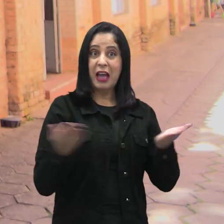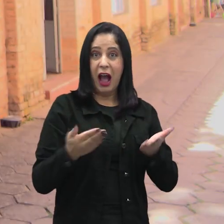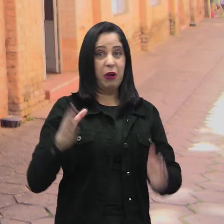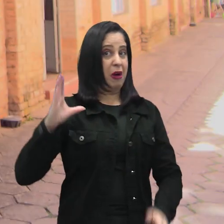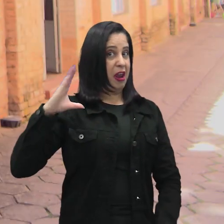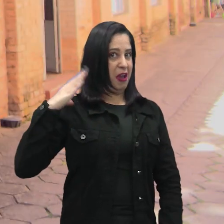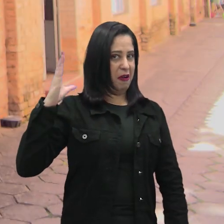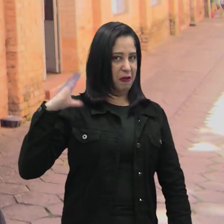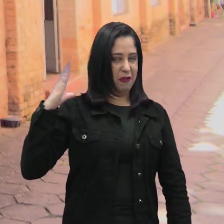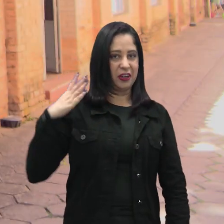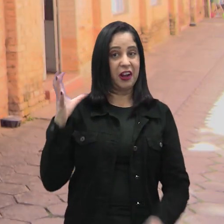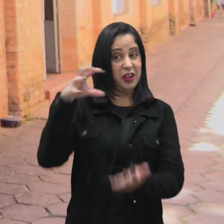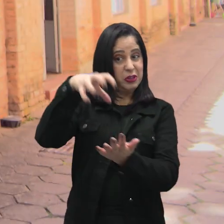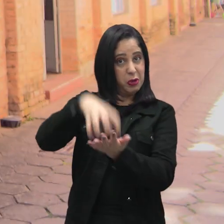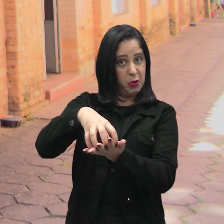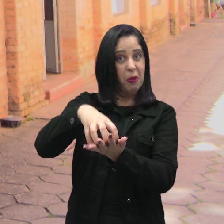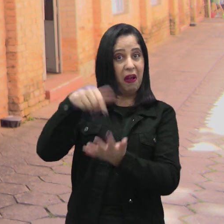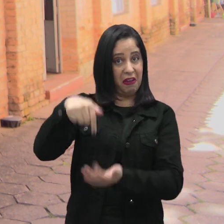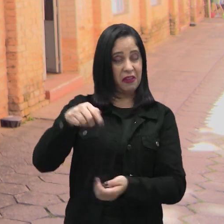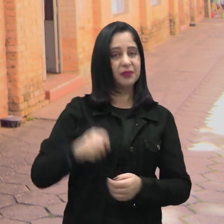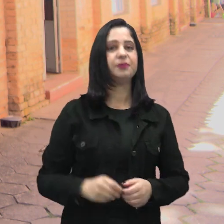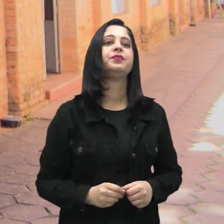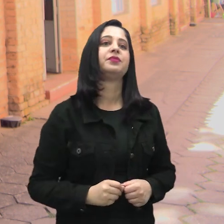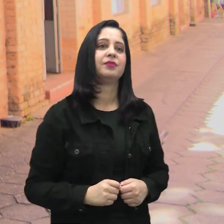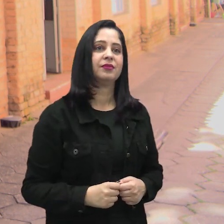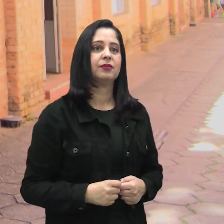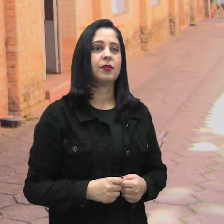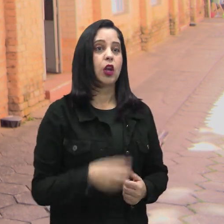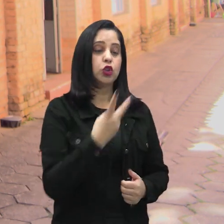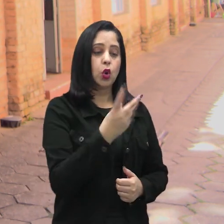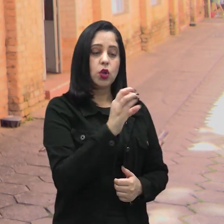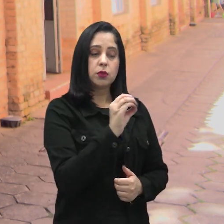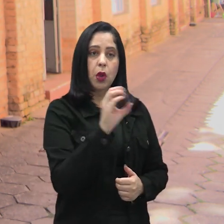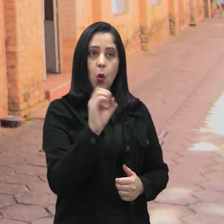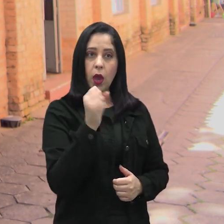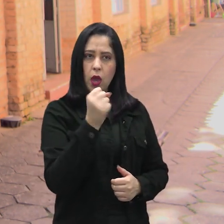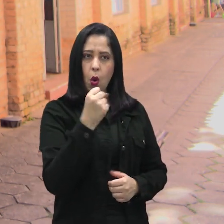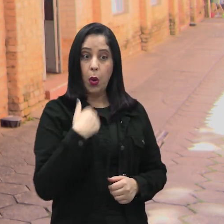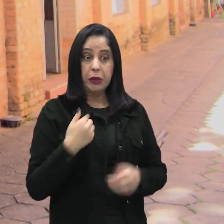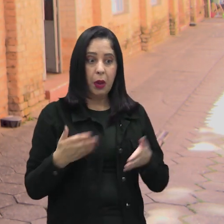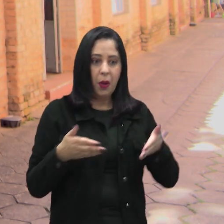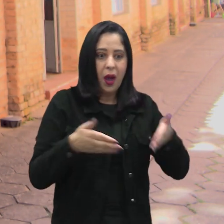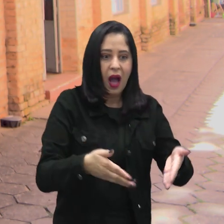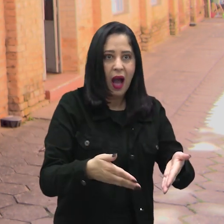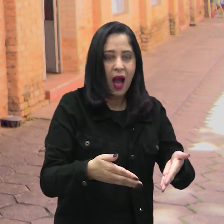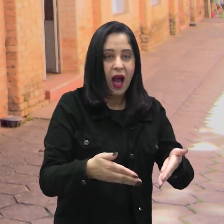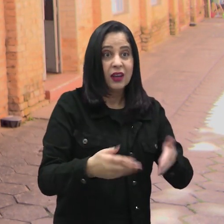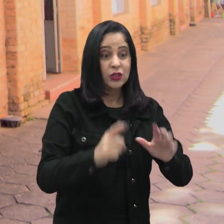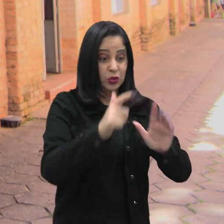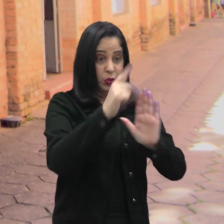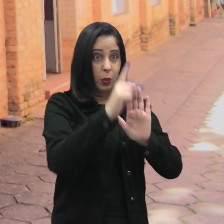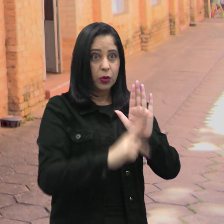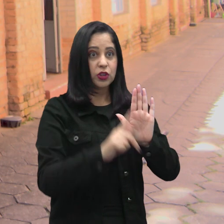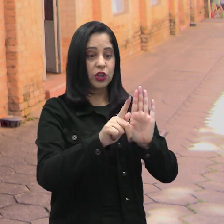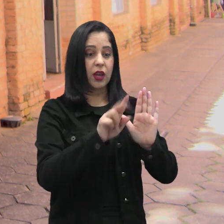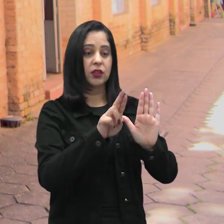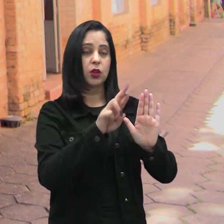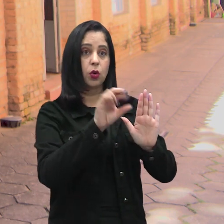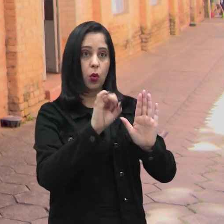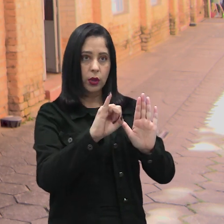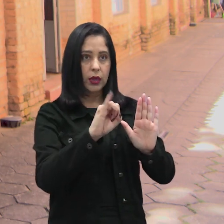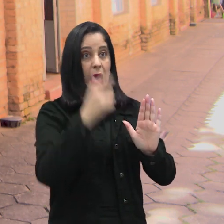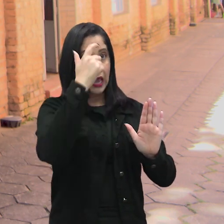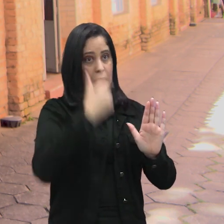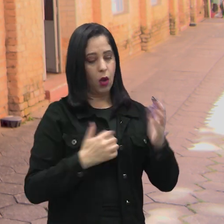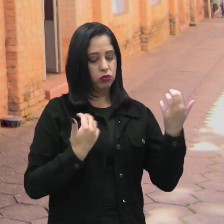é coordenador do Polo Regional. O Guri entrou na minha vida em 2008, desde os meus 8 anos de idade, me matriculei para o curso